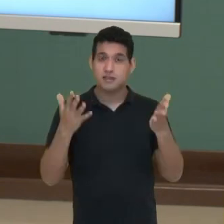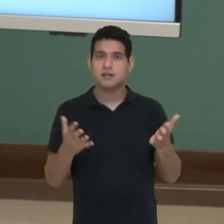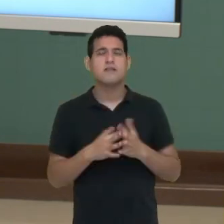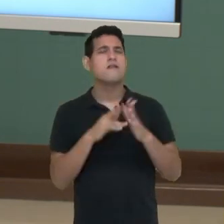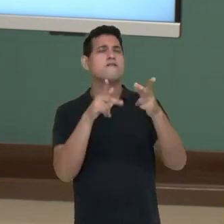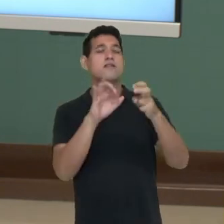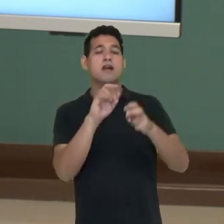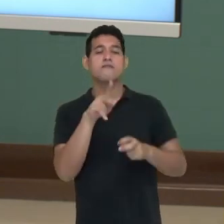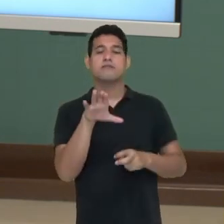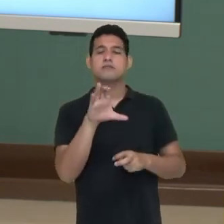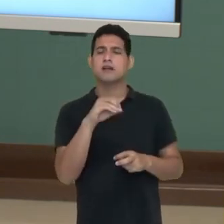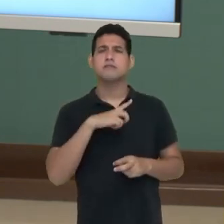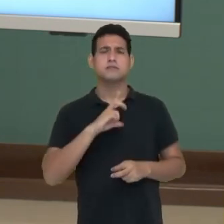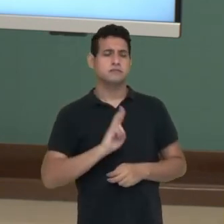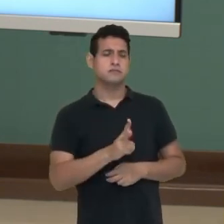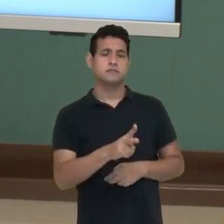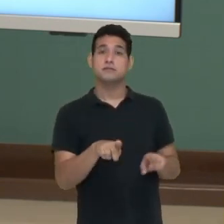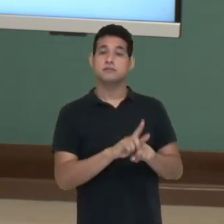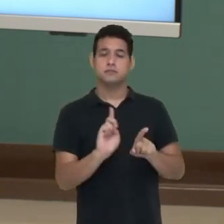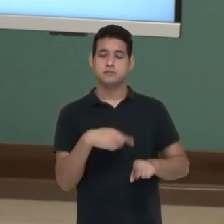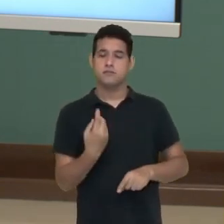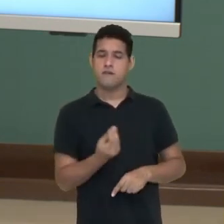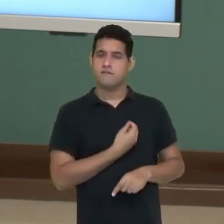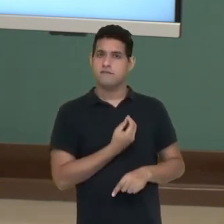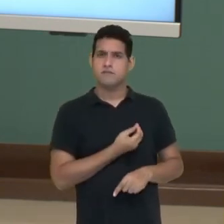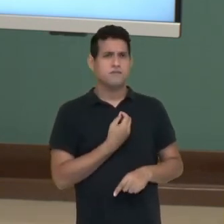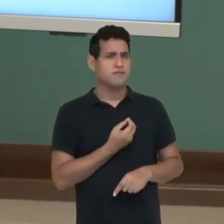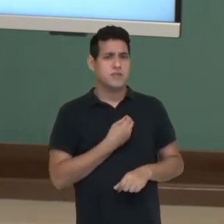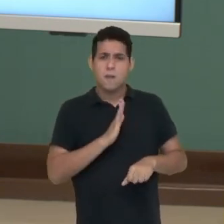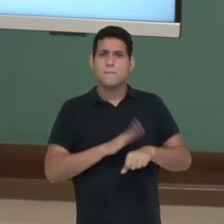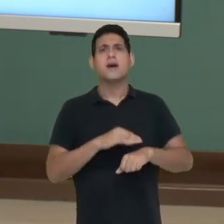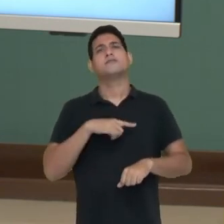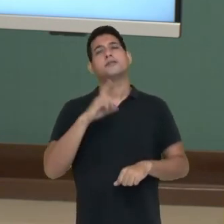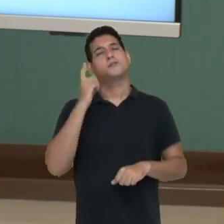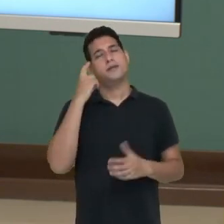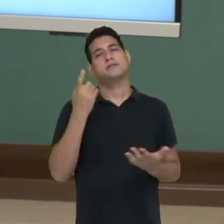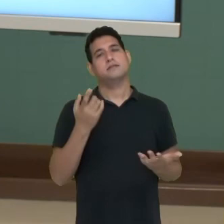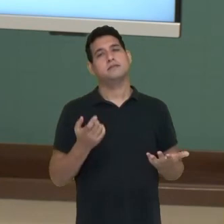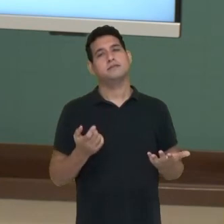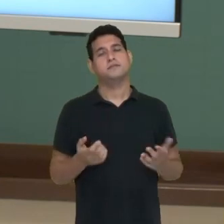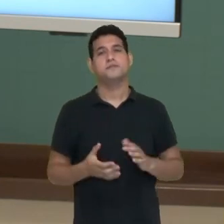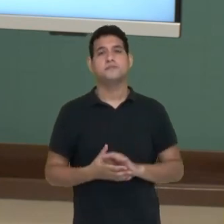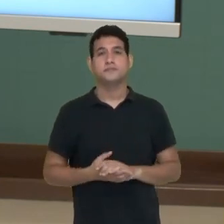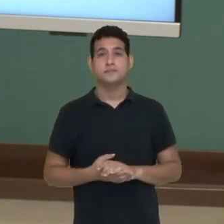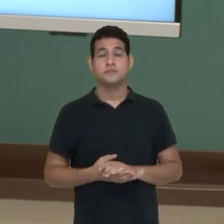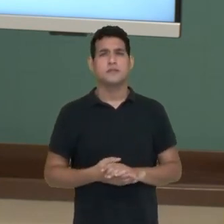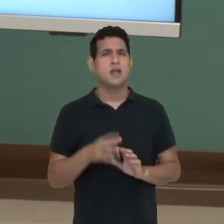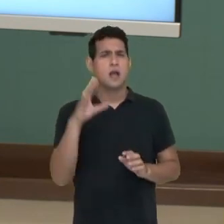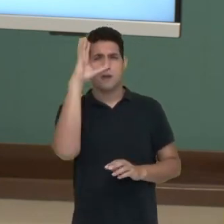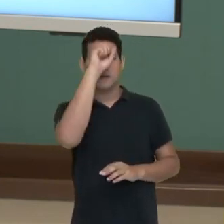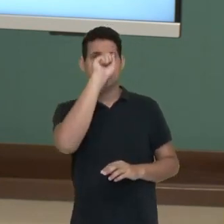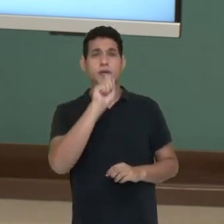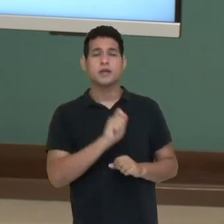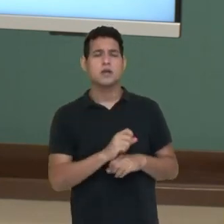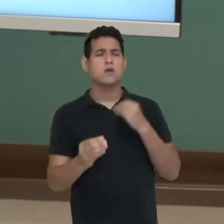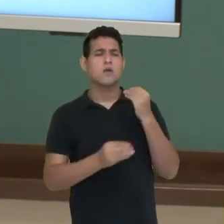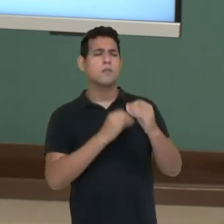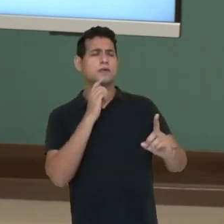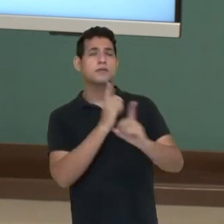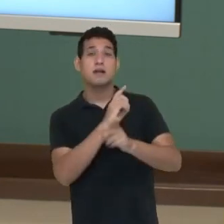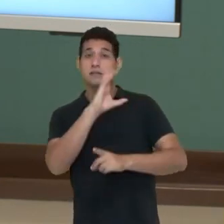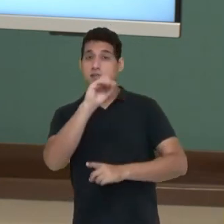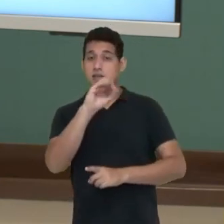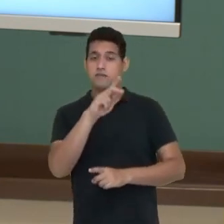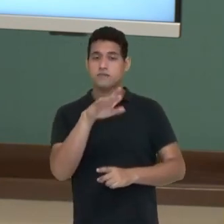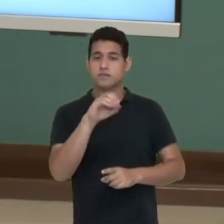como a função ela é presente na nossa vida mais do que a gente possa imaginar. Então, o que vimos? Como encontrar o 0 de uma